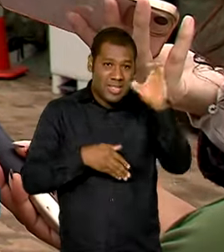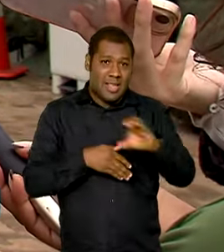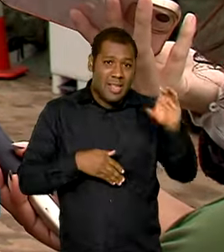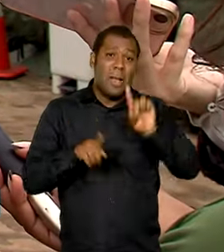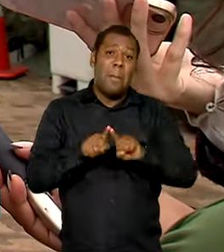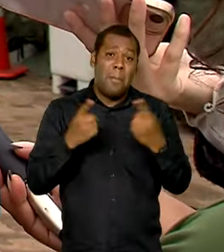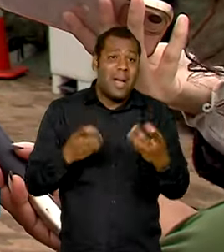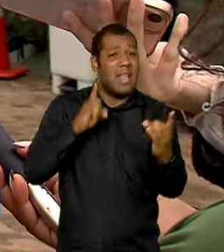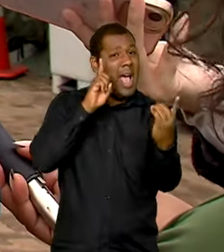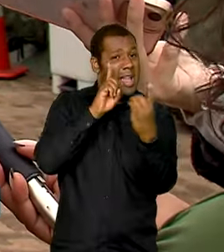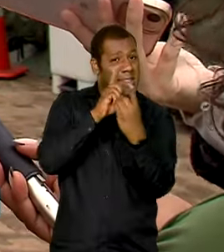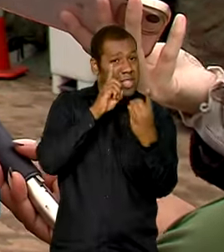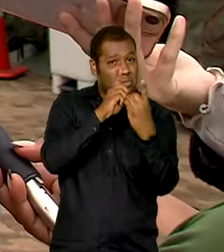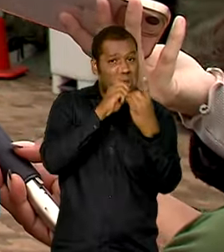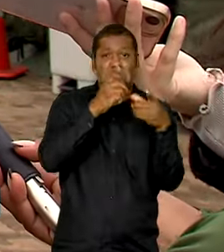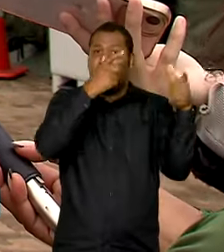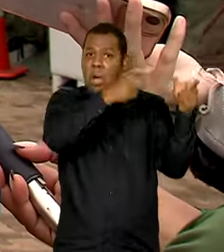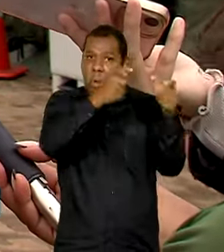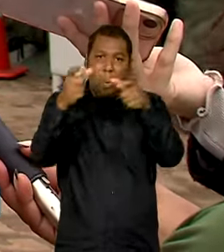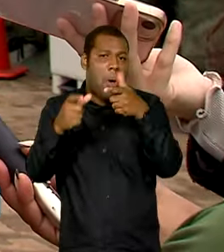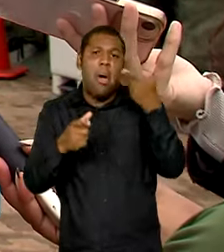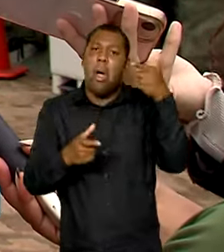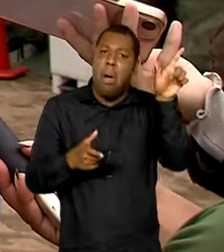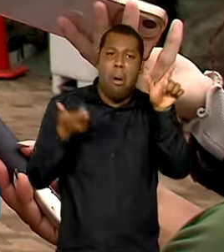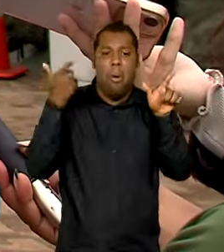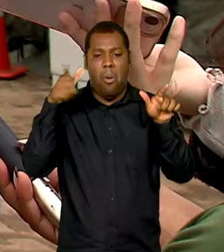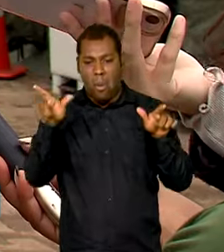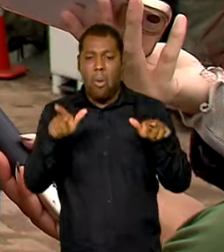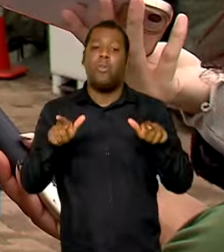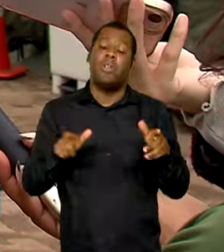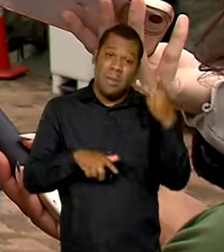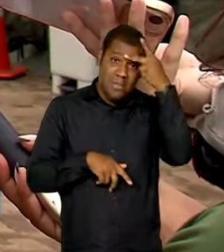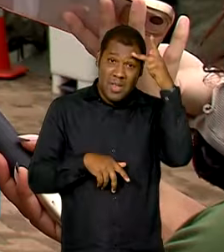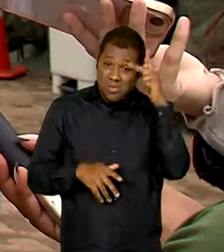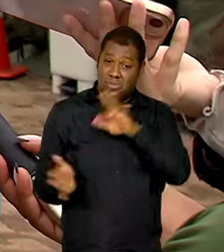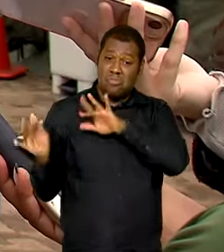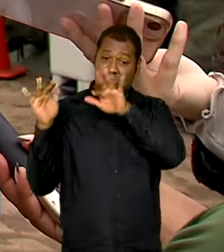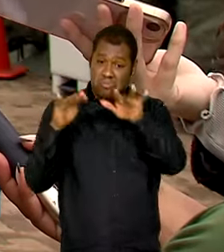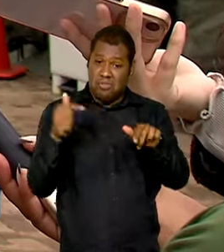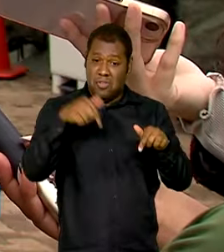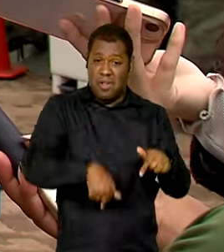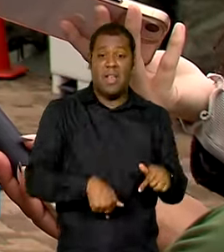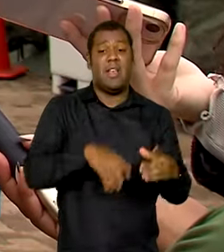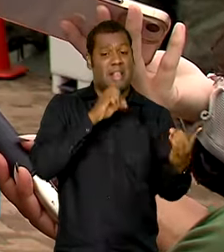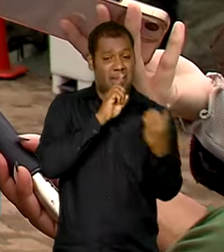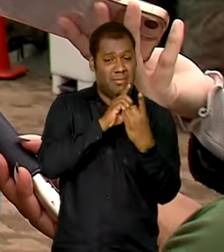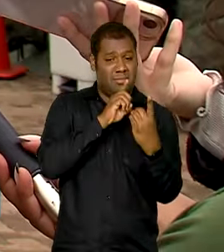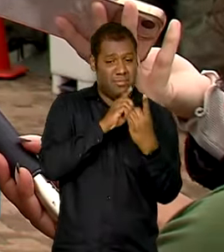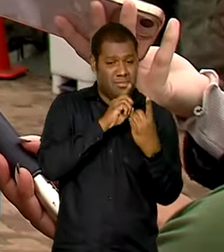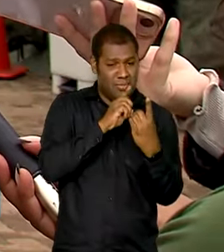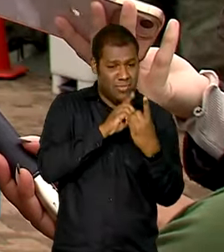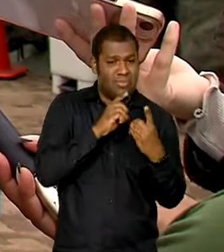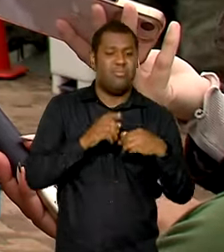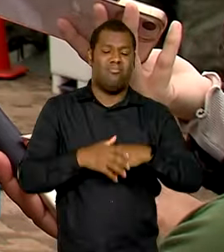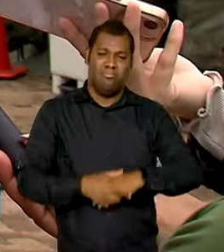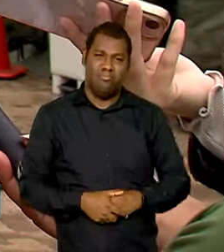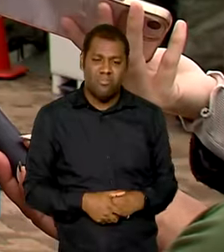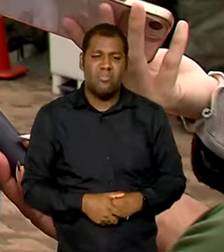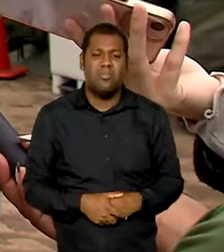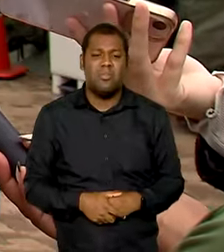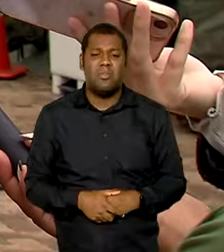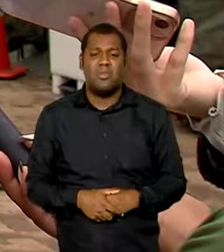atendendo gente de fora, localidades distantes, então tem vindo gente de fora procurar o atendimento. Então realmente superou as expectativas, nós